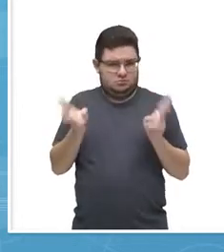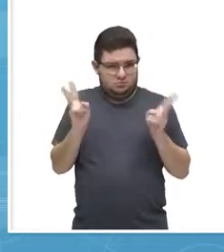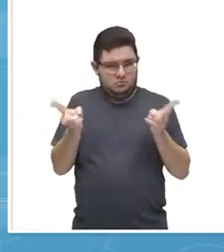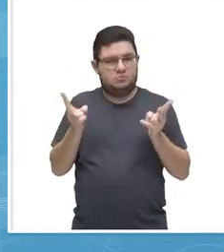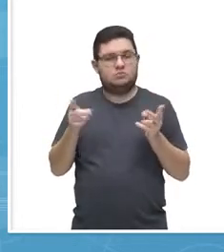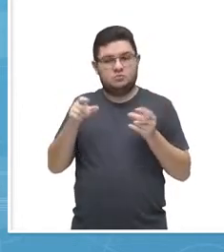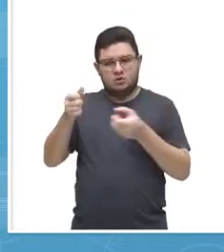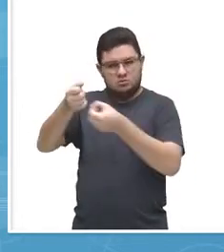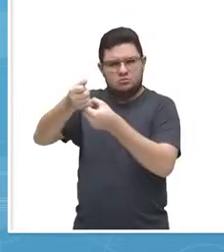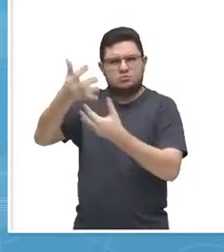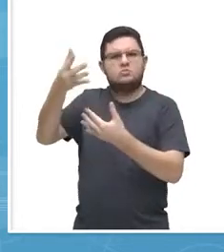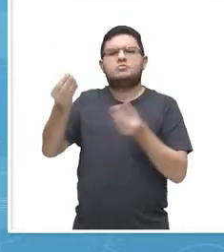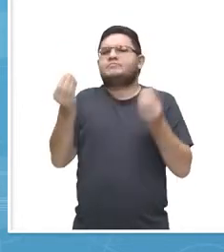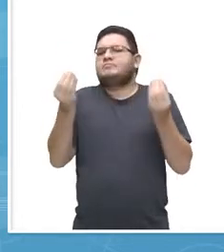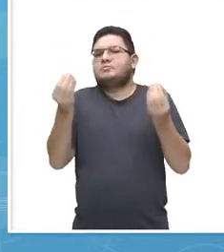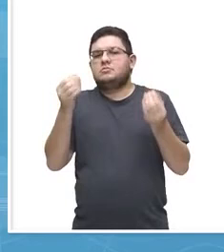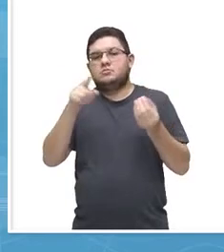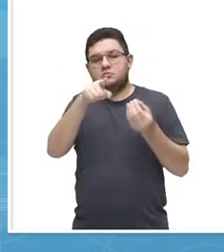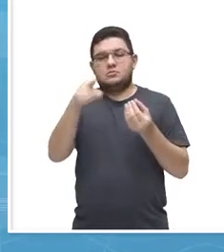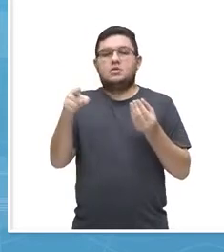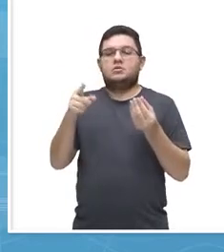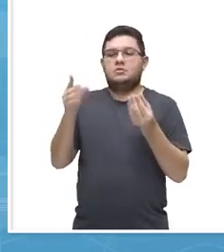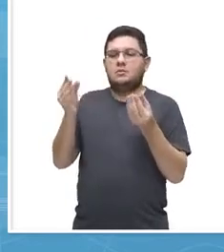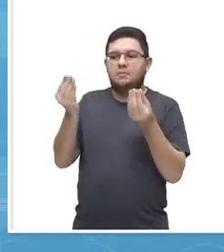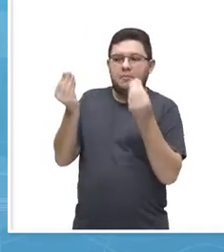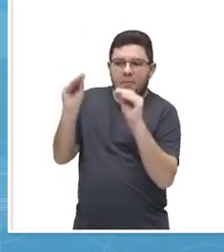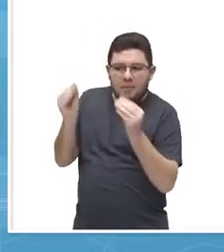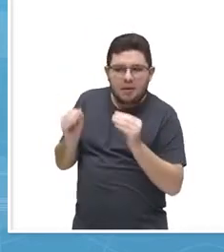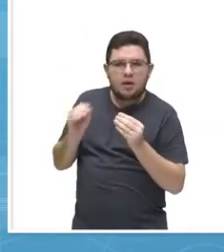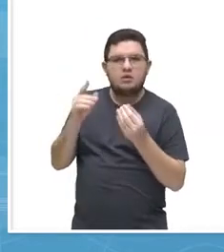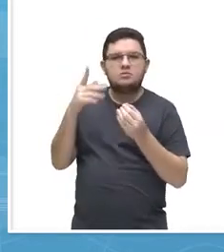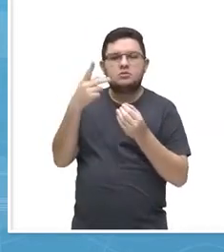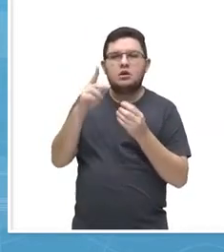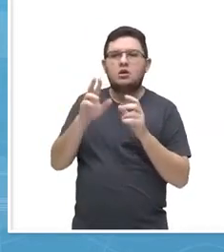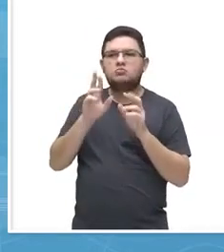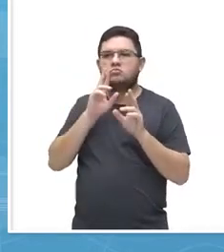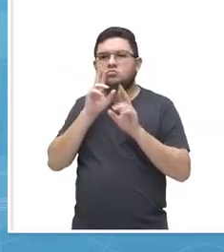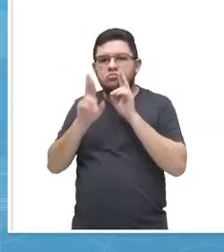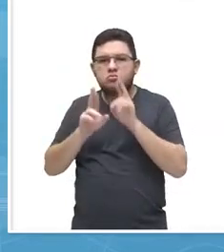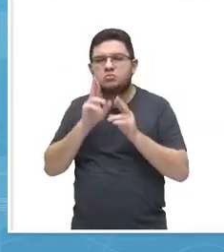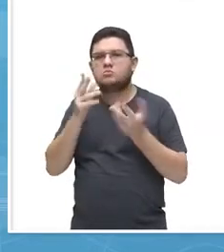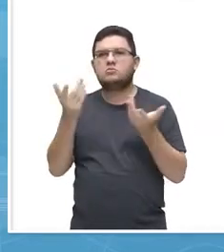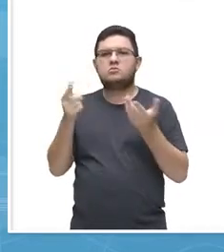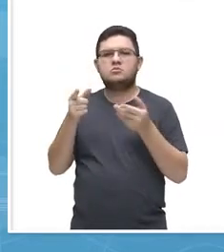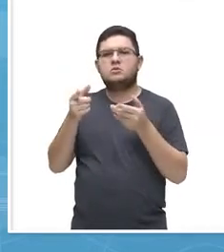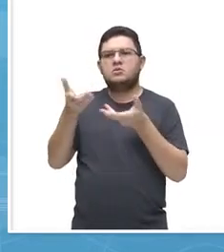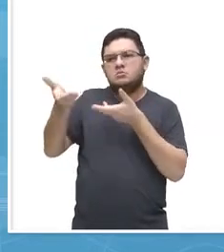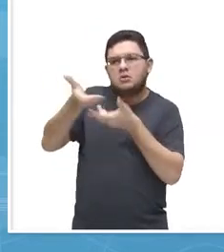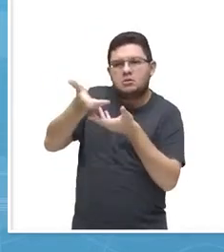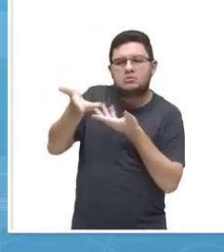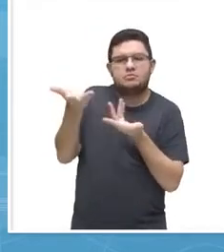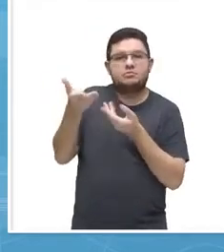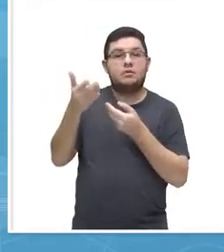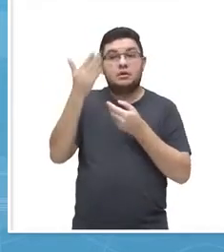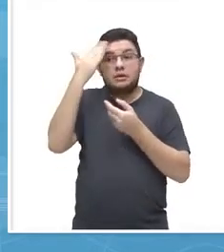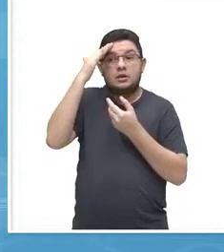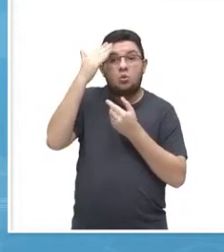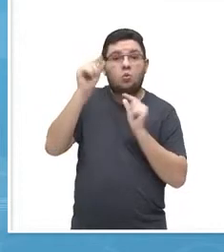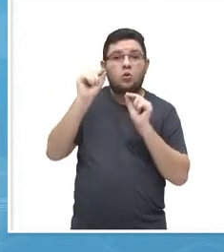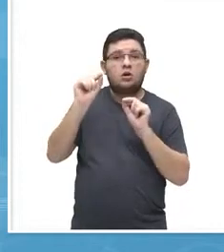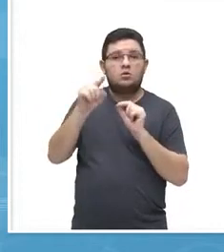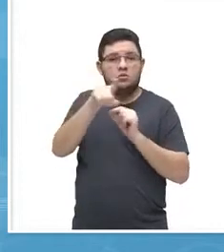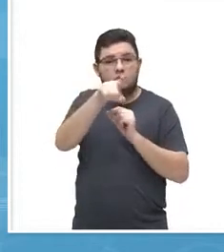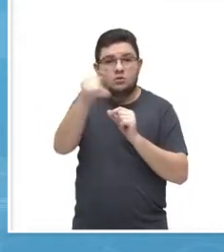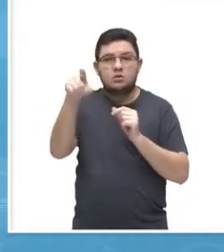postar seus comentários, suas atividades que a gente está passando aqui, para que eu e os outros teachers possamos entender, ver se vocês estão acompanhando